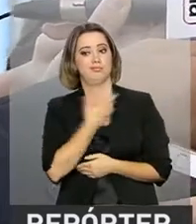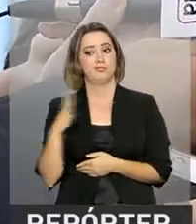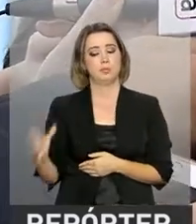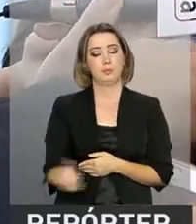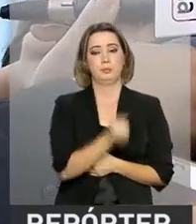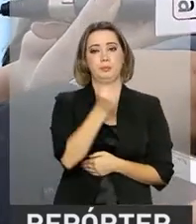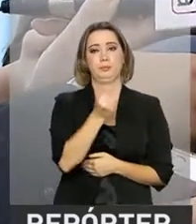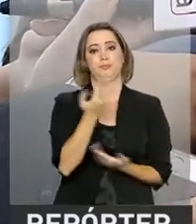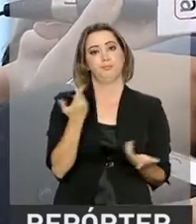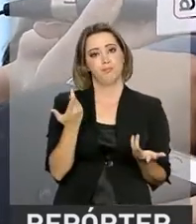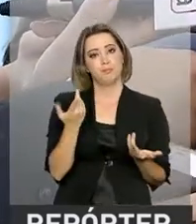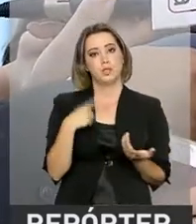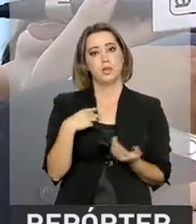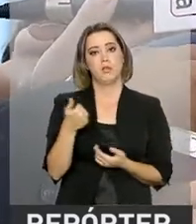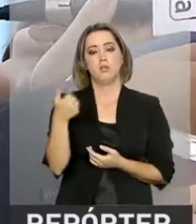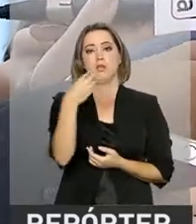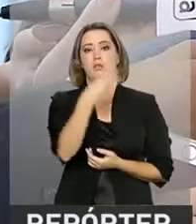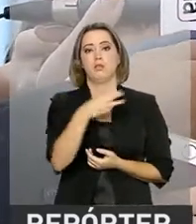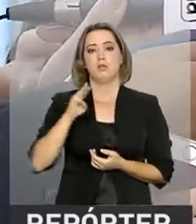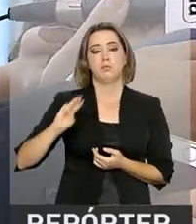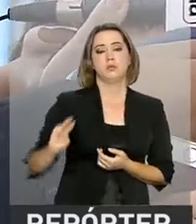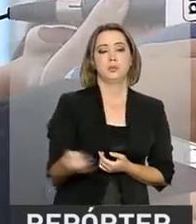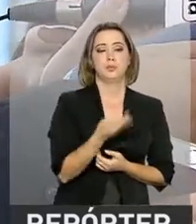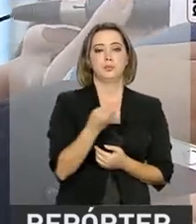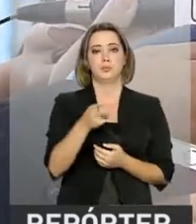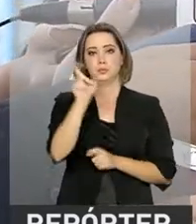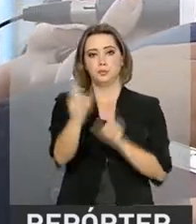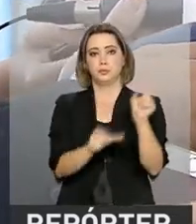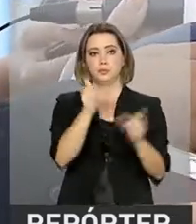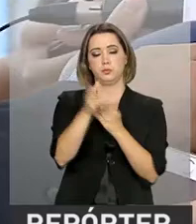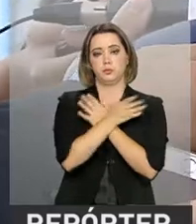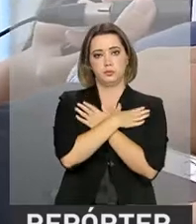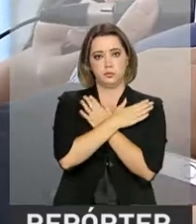levou 13 milhões de brasileiros ao desemprego, que